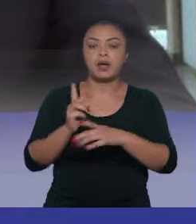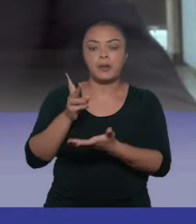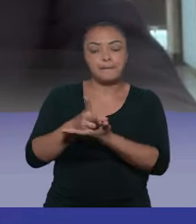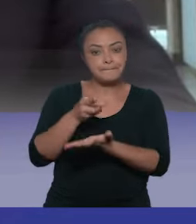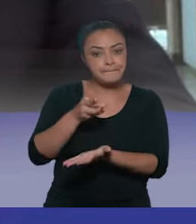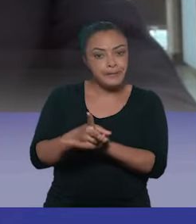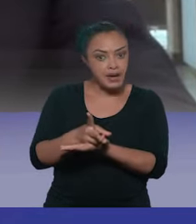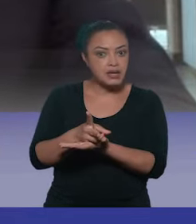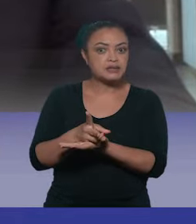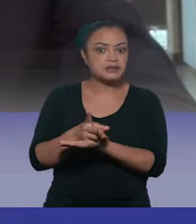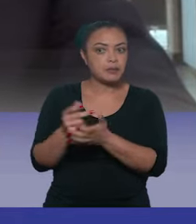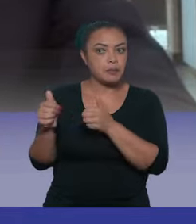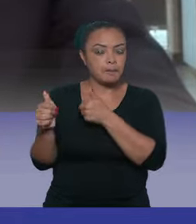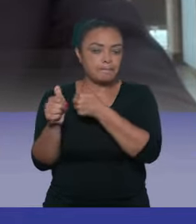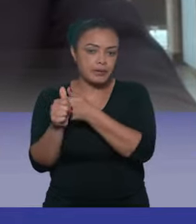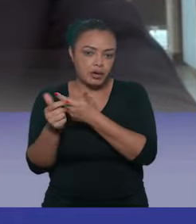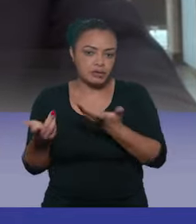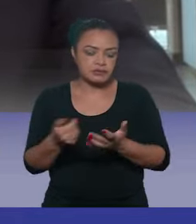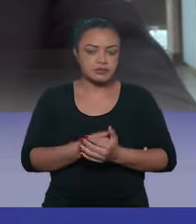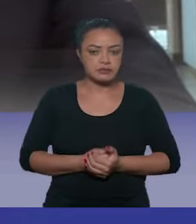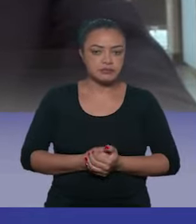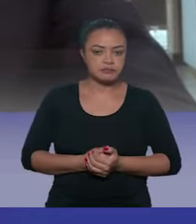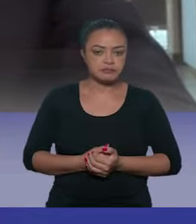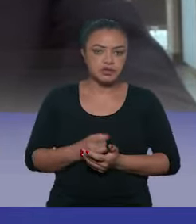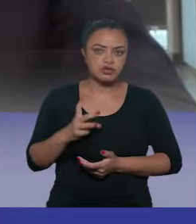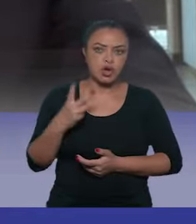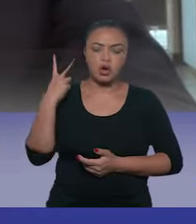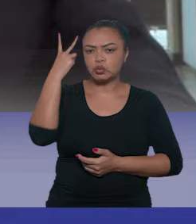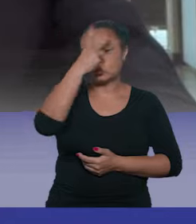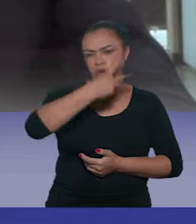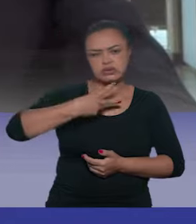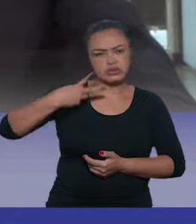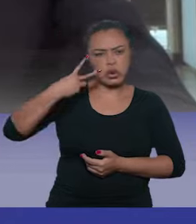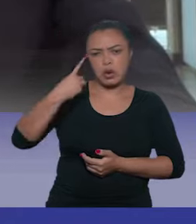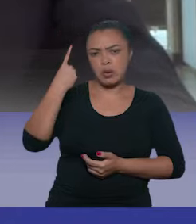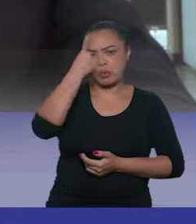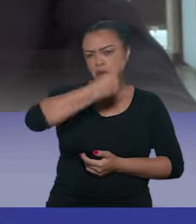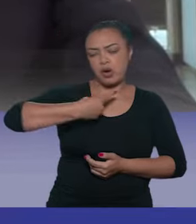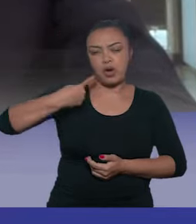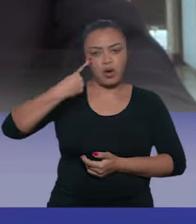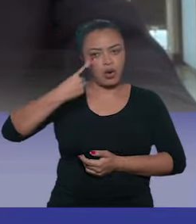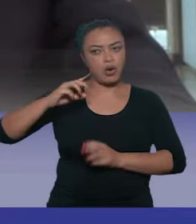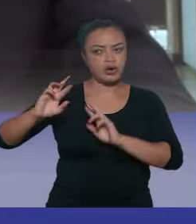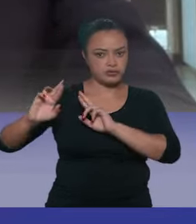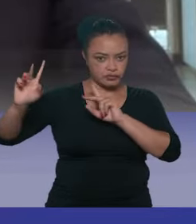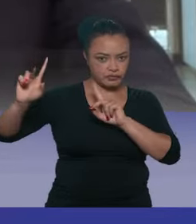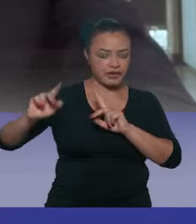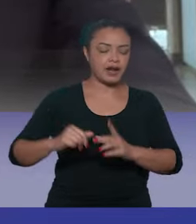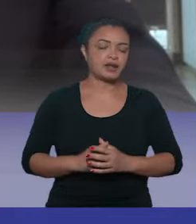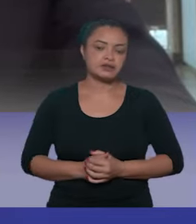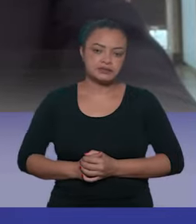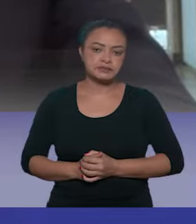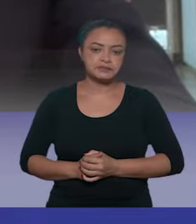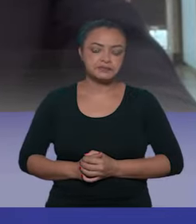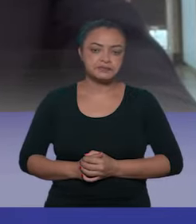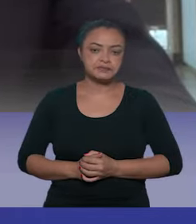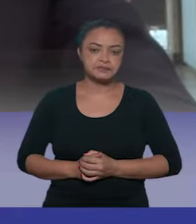vezes com um fuso horário mais próximo, né, 1 ou 2 horas no máximo de diferença. Eu